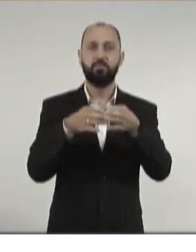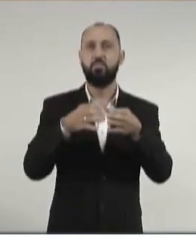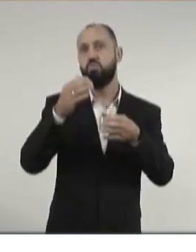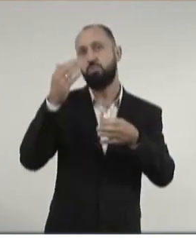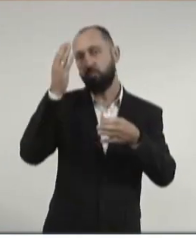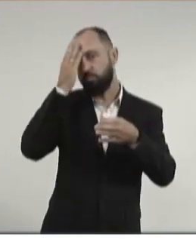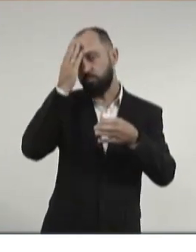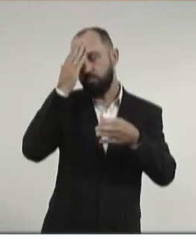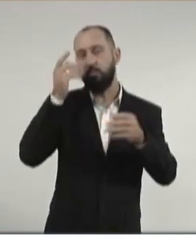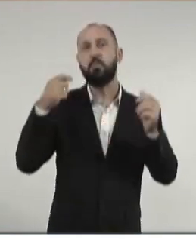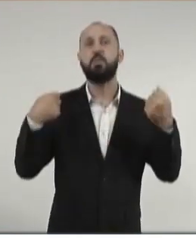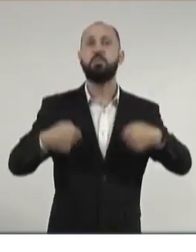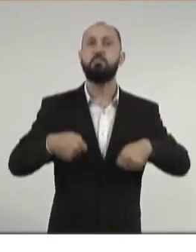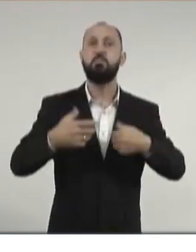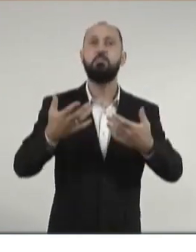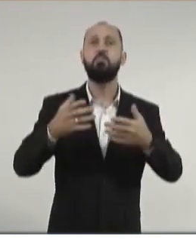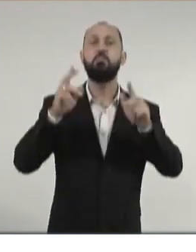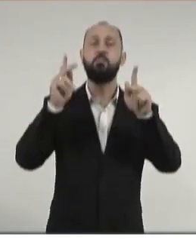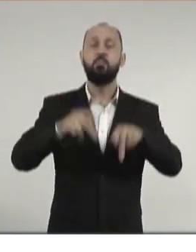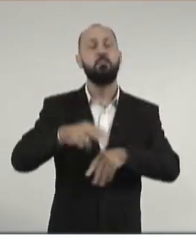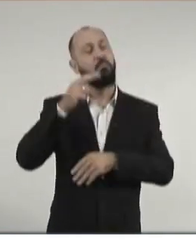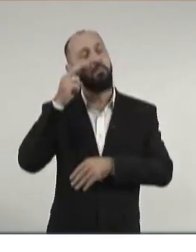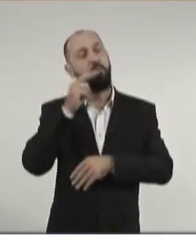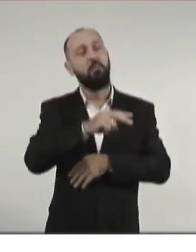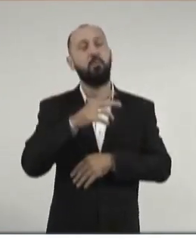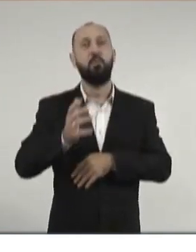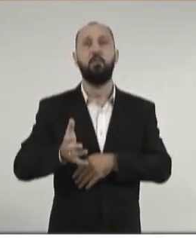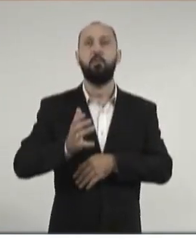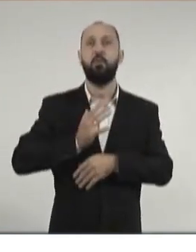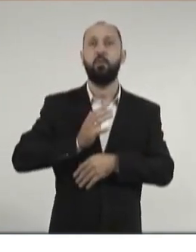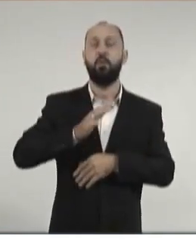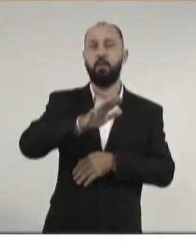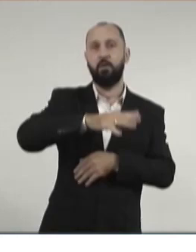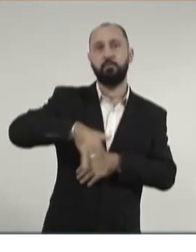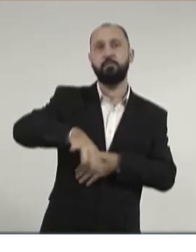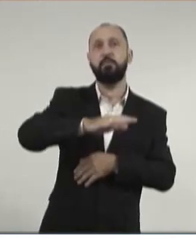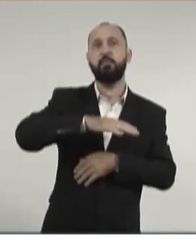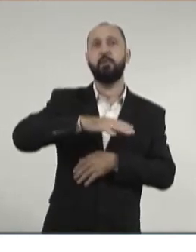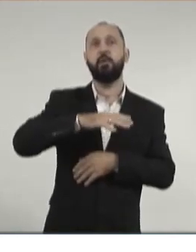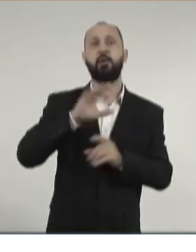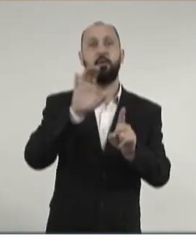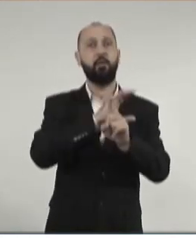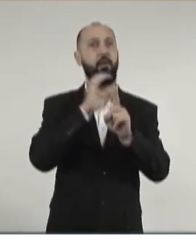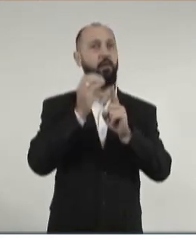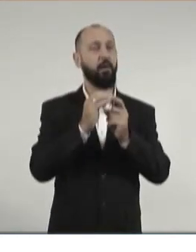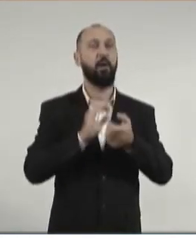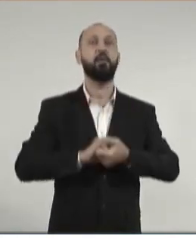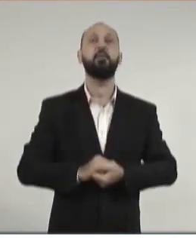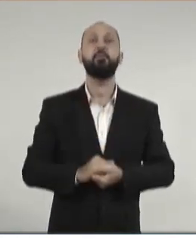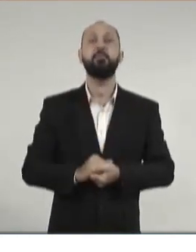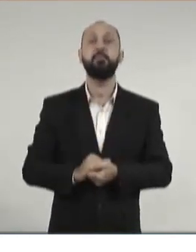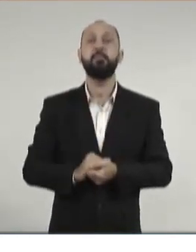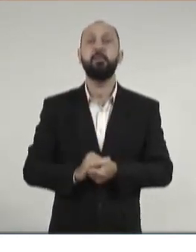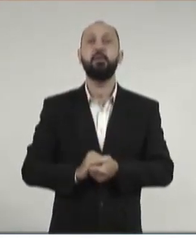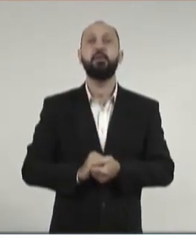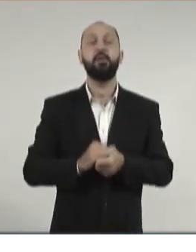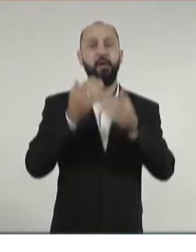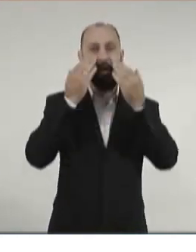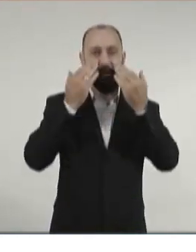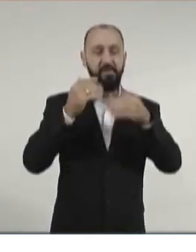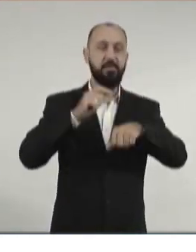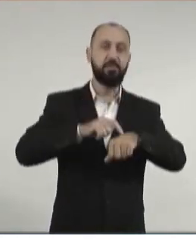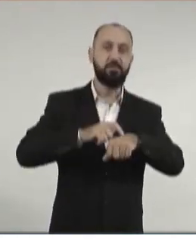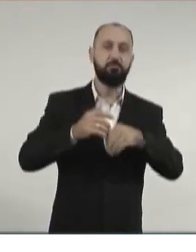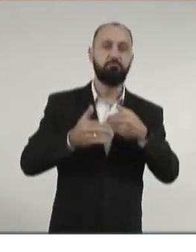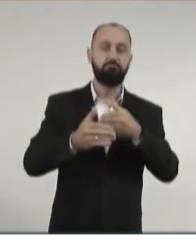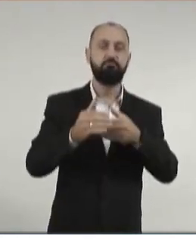da necessidade, a população possa ver a riqueza que nós temos ali naquela comunidade ali. Diante dessa